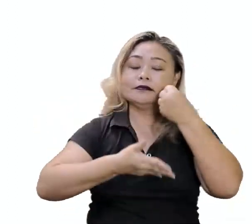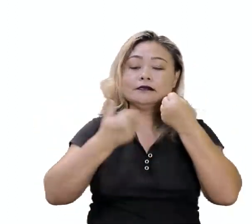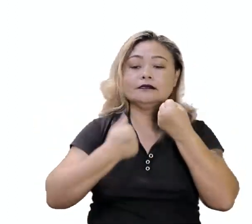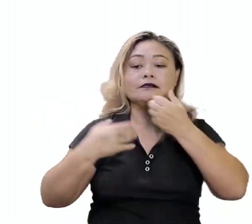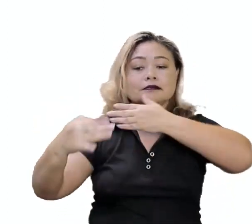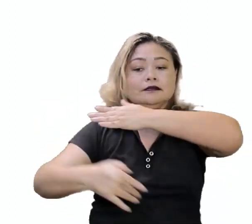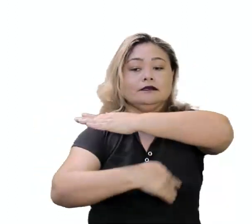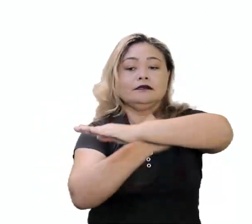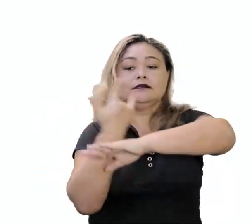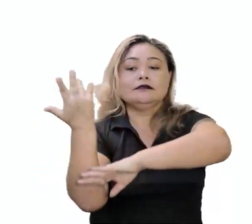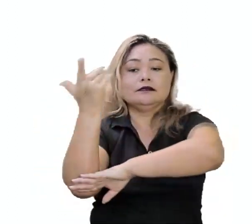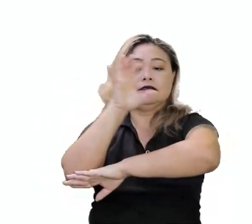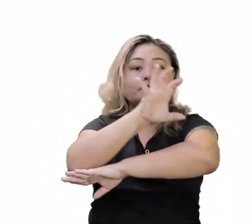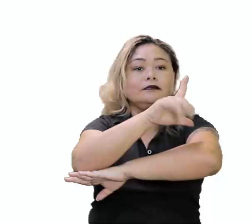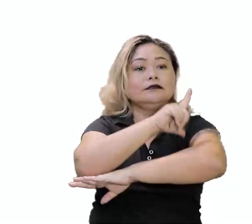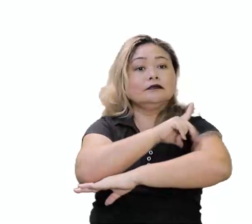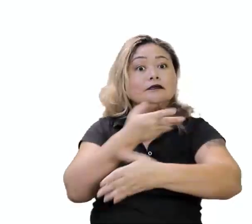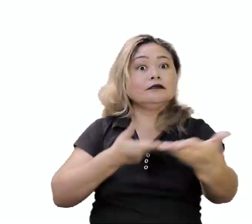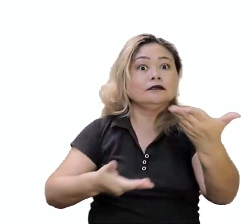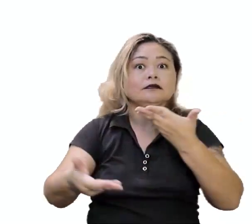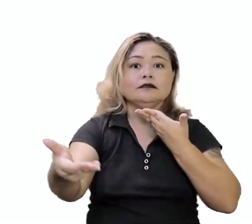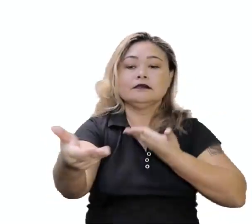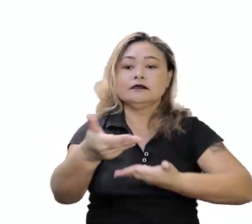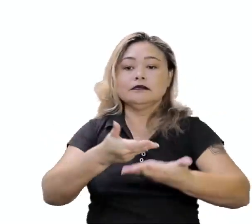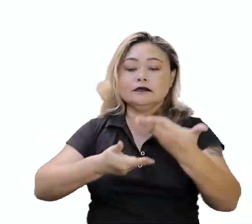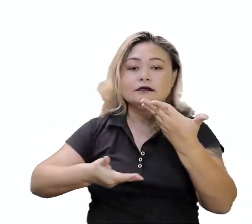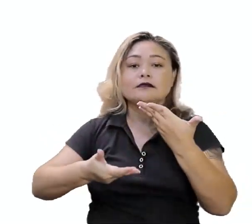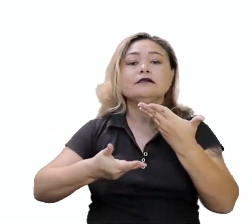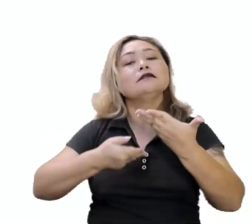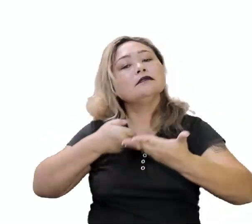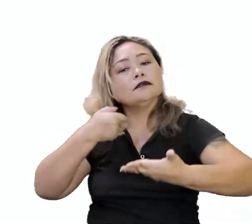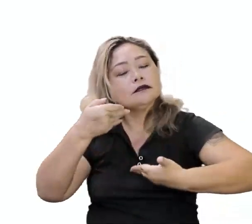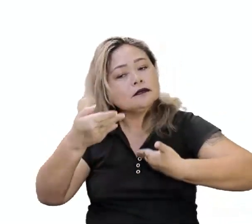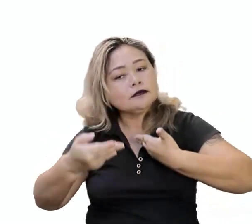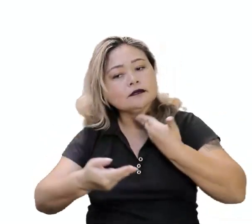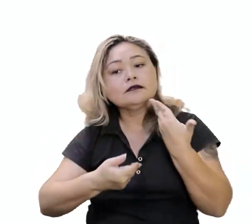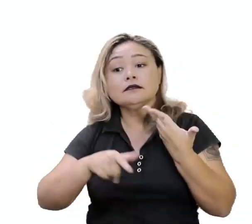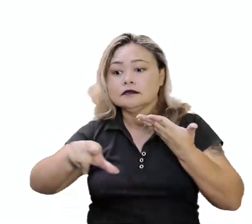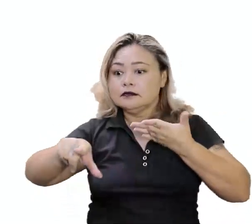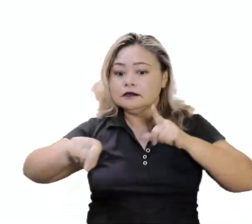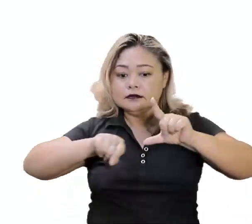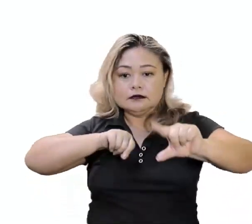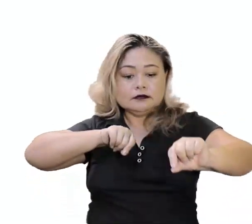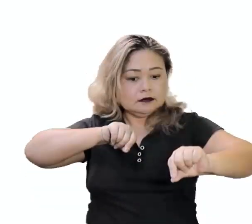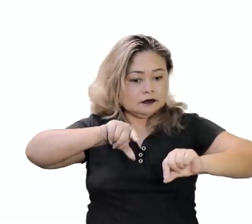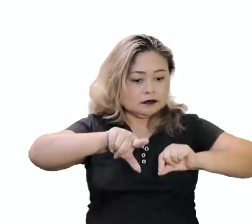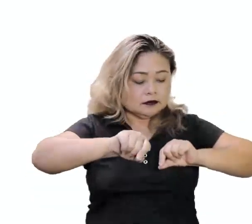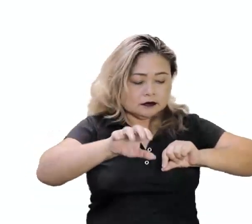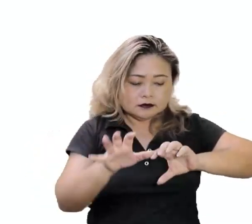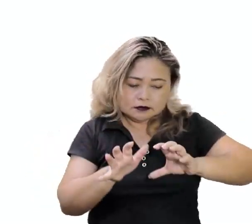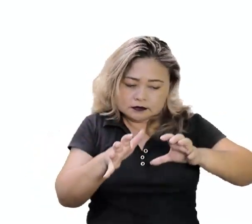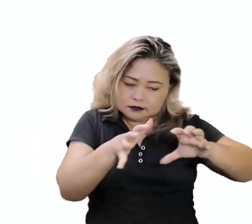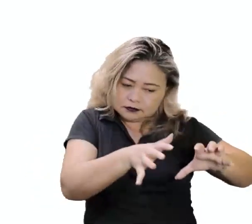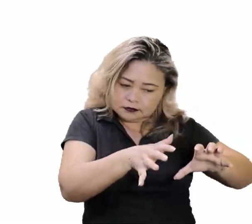componentes básicos de um ecossistema interagem e vão propiciar os processos de seleção,